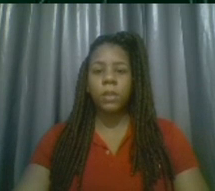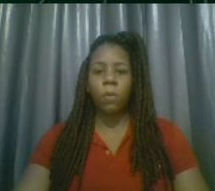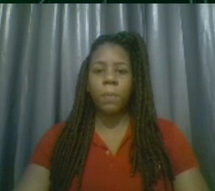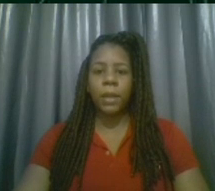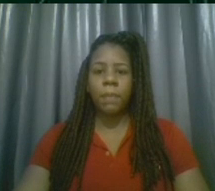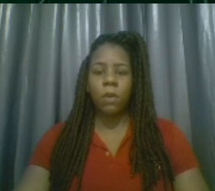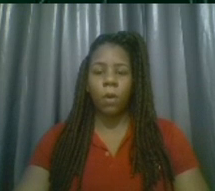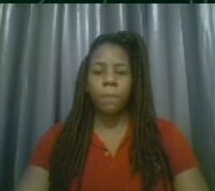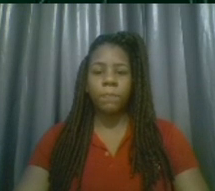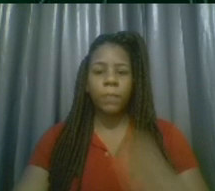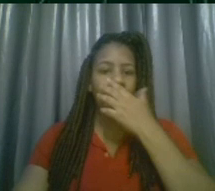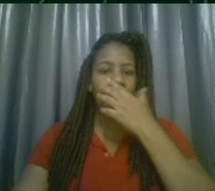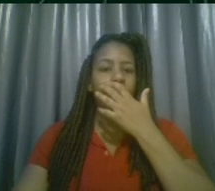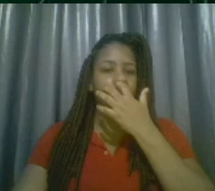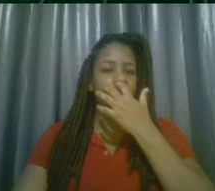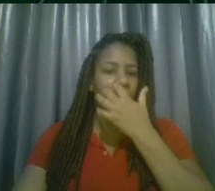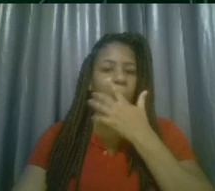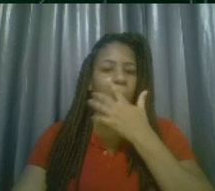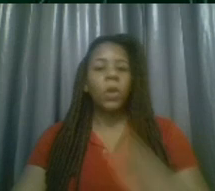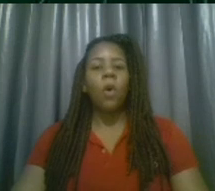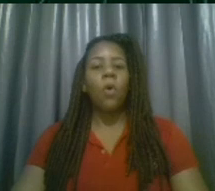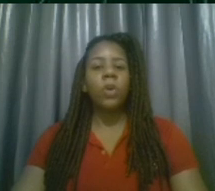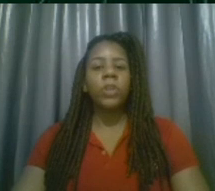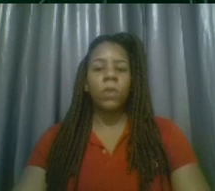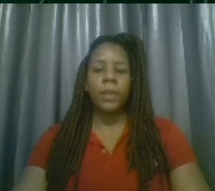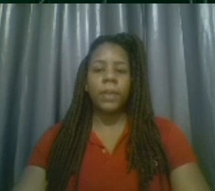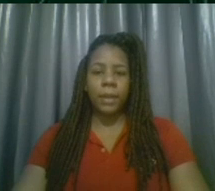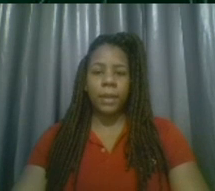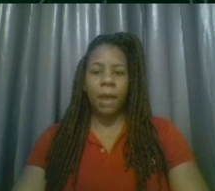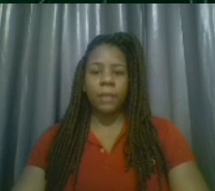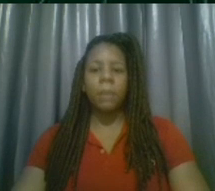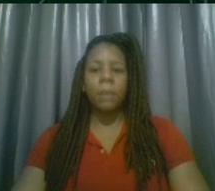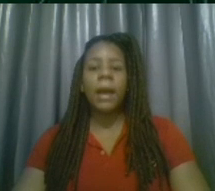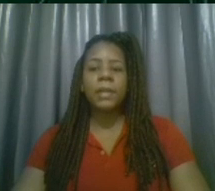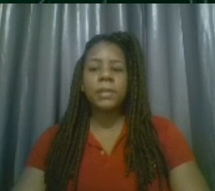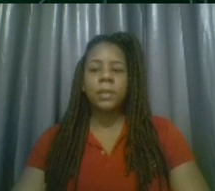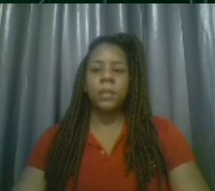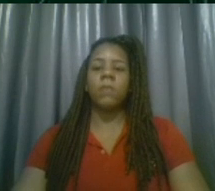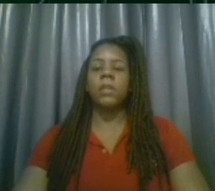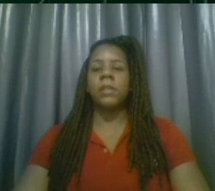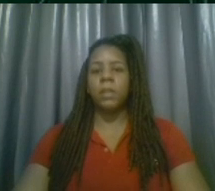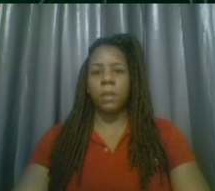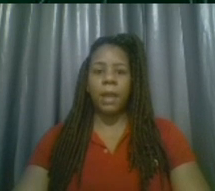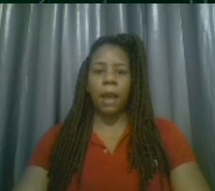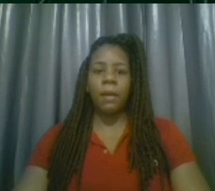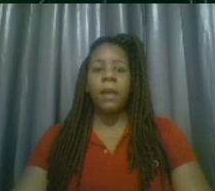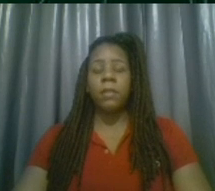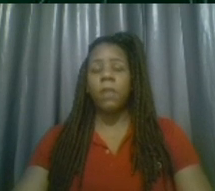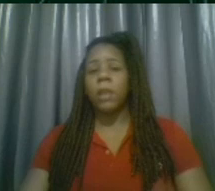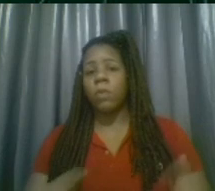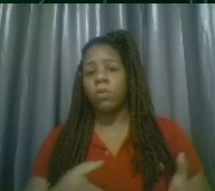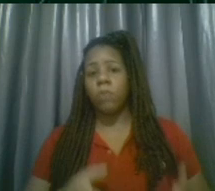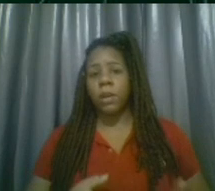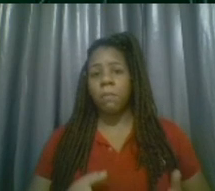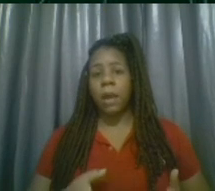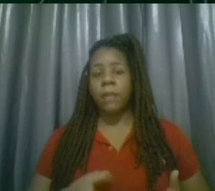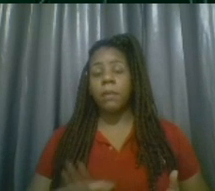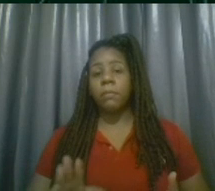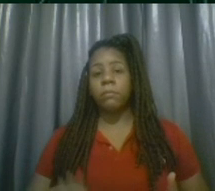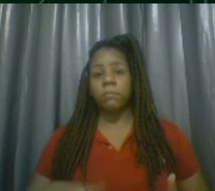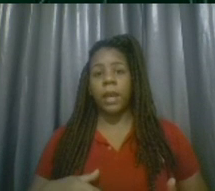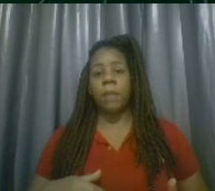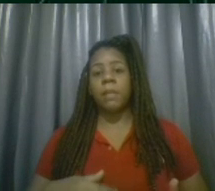conseguir compreender melhor. Então, hoje acordei animada, mas não quis ir trabalhar. Então, ela acordou